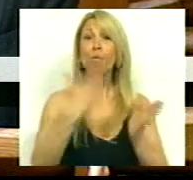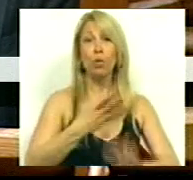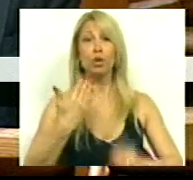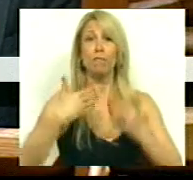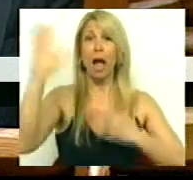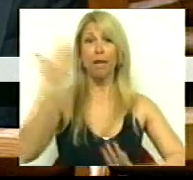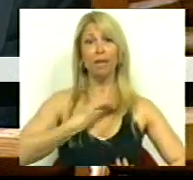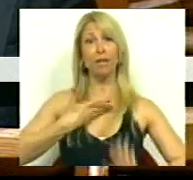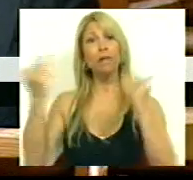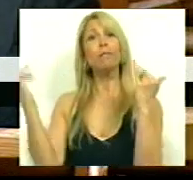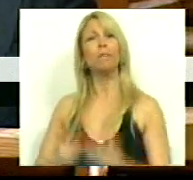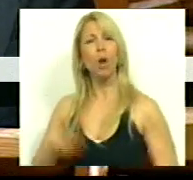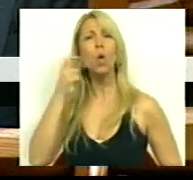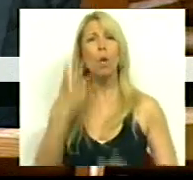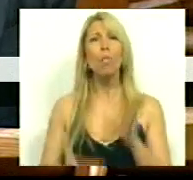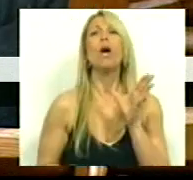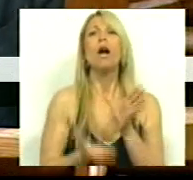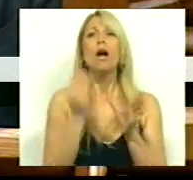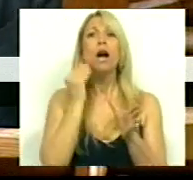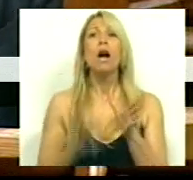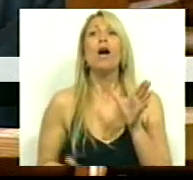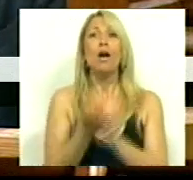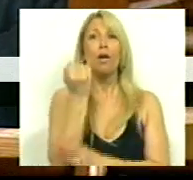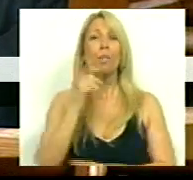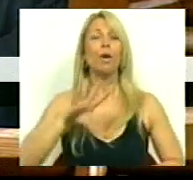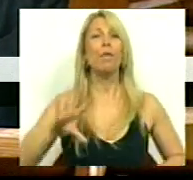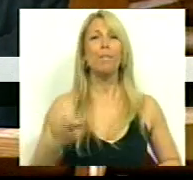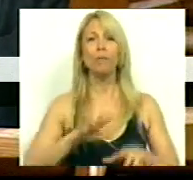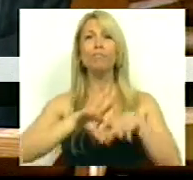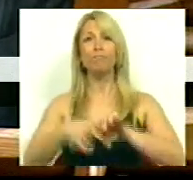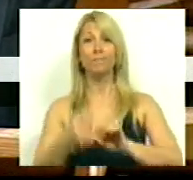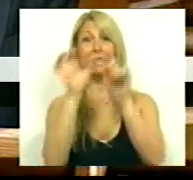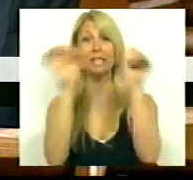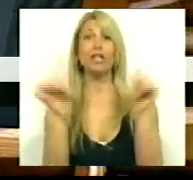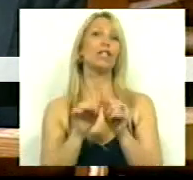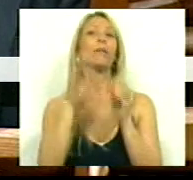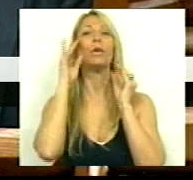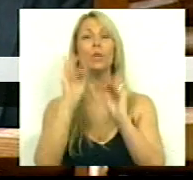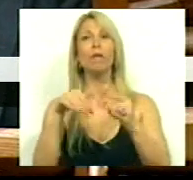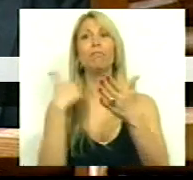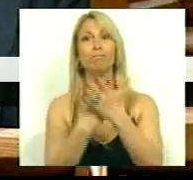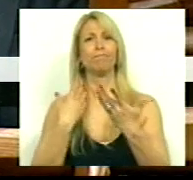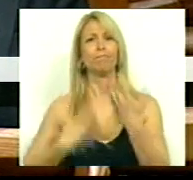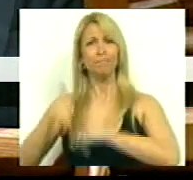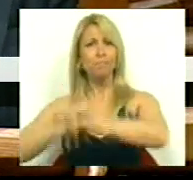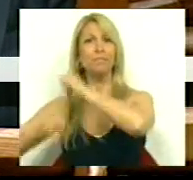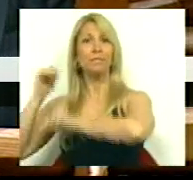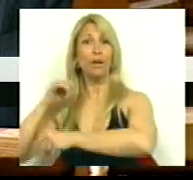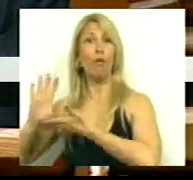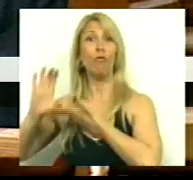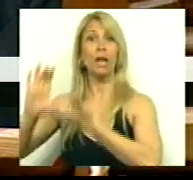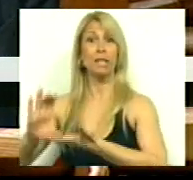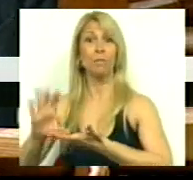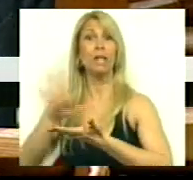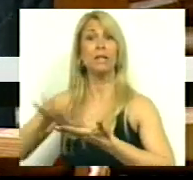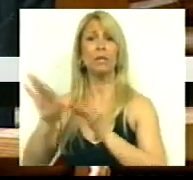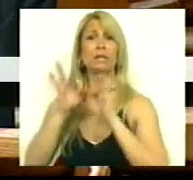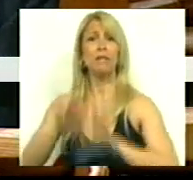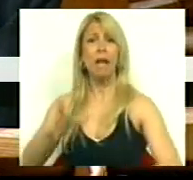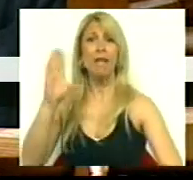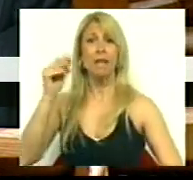menos? Como se recupera o país destruindo o sistema educativo e fazendo-o recuar em matéria de financiamento para o Estado em que estava há 10